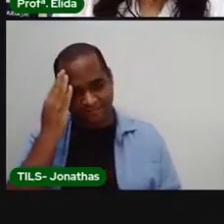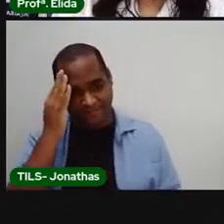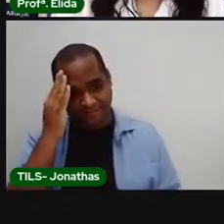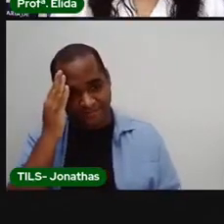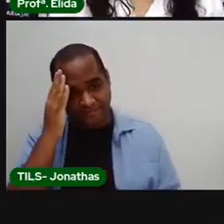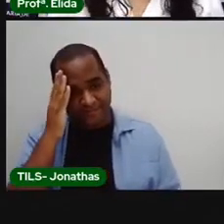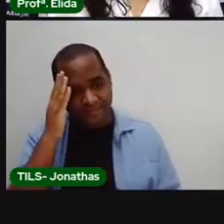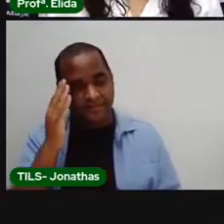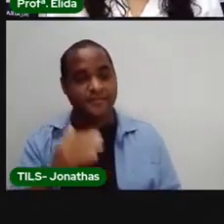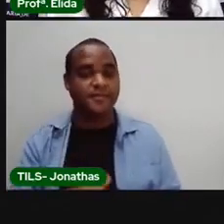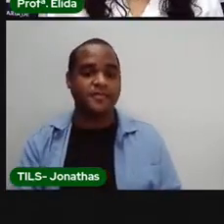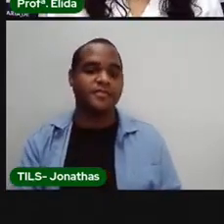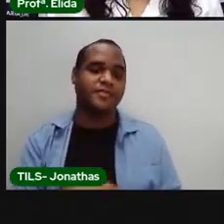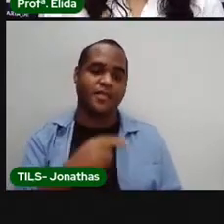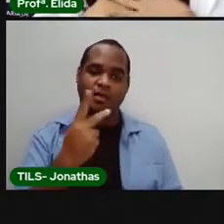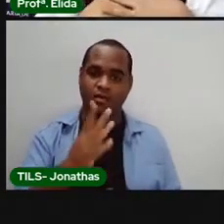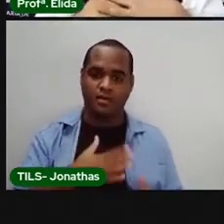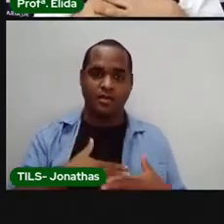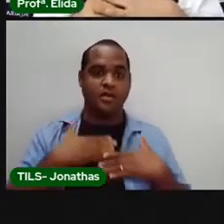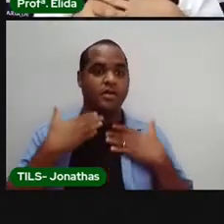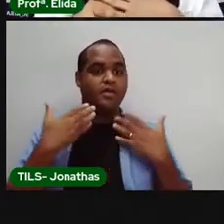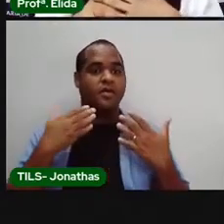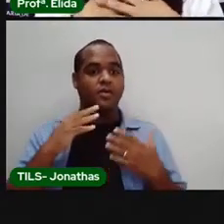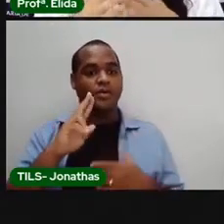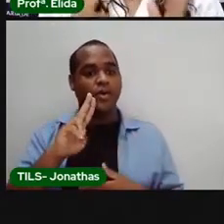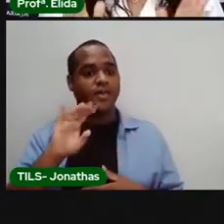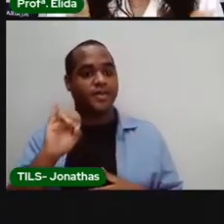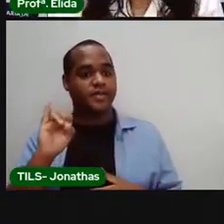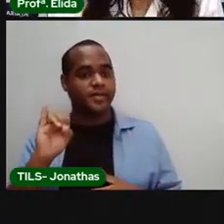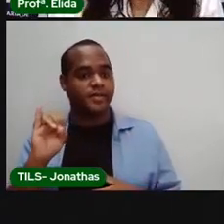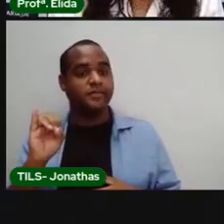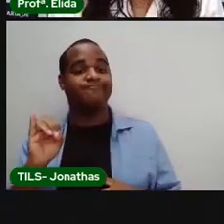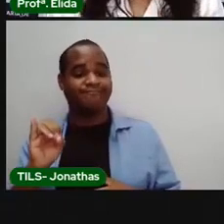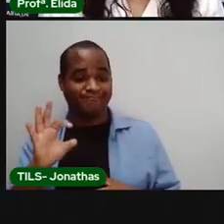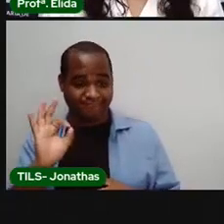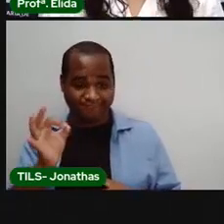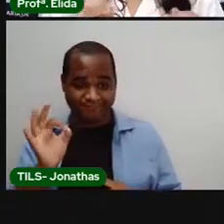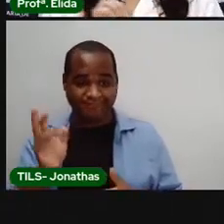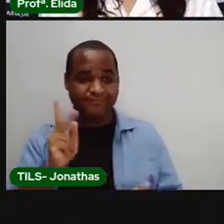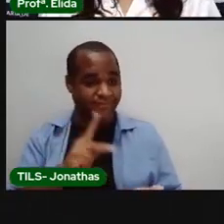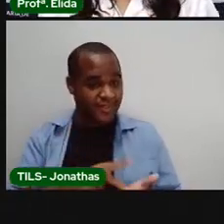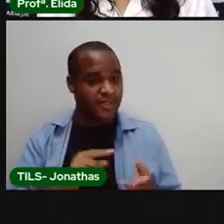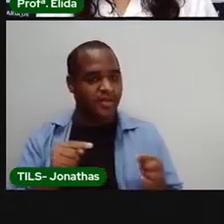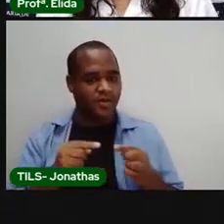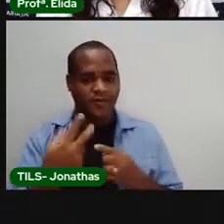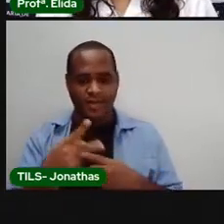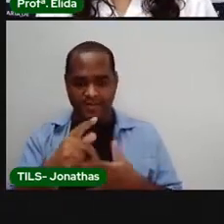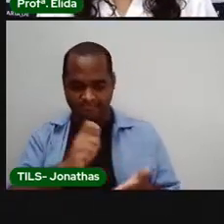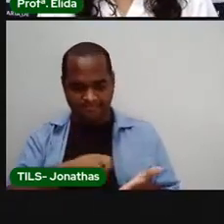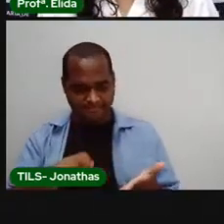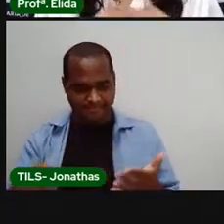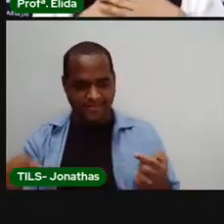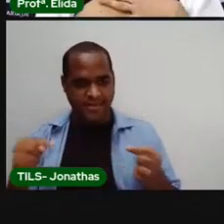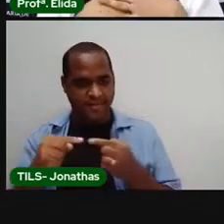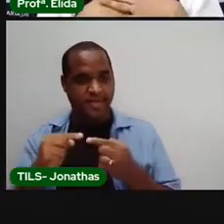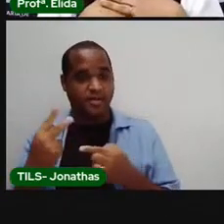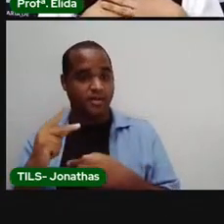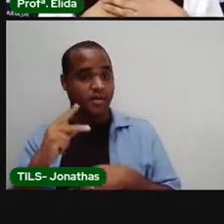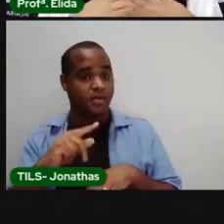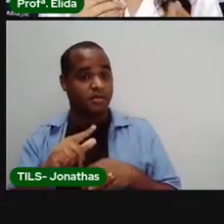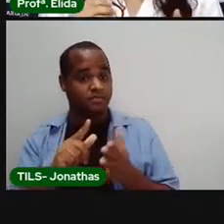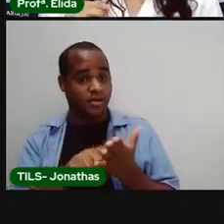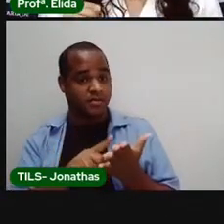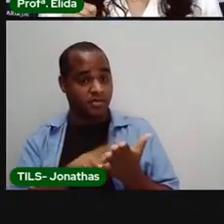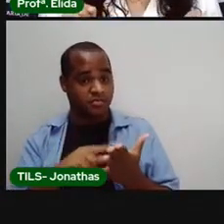Entendeu? Quando você toma um susto e faz ui! Justamente. Se você fosse escrever no papel o ui